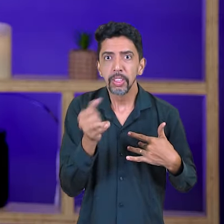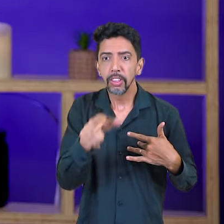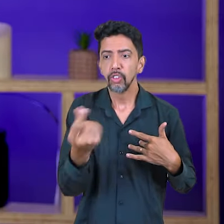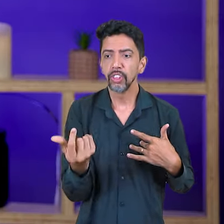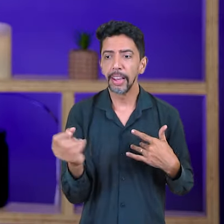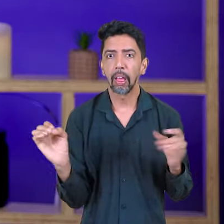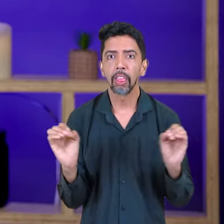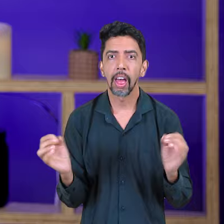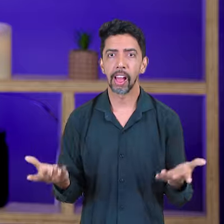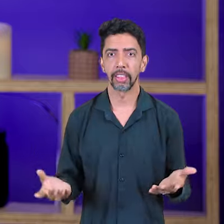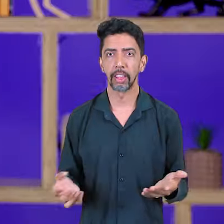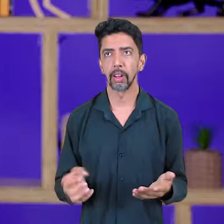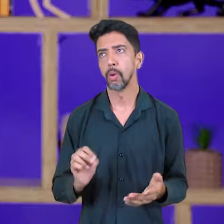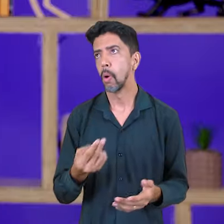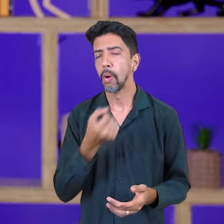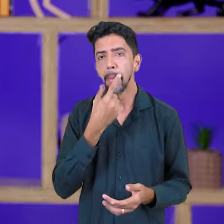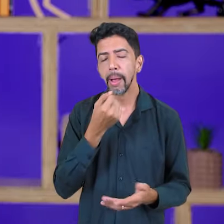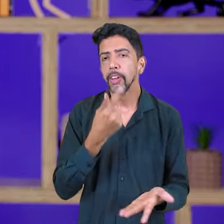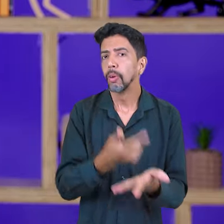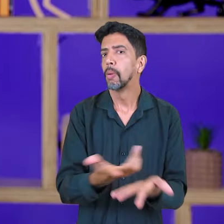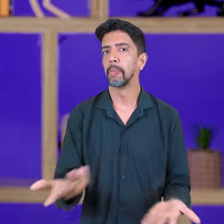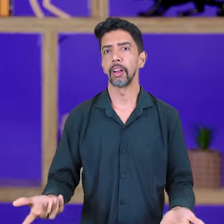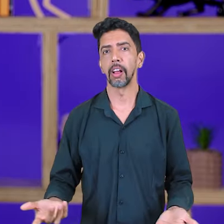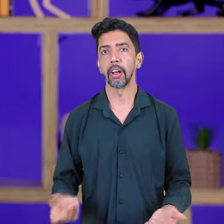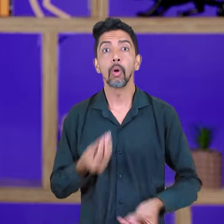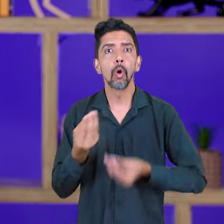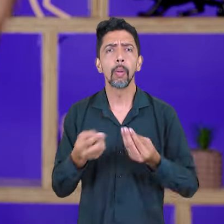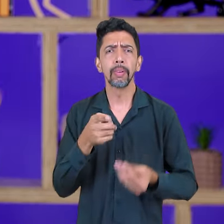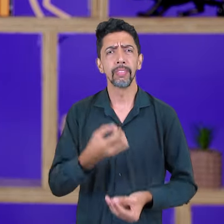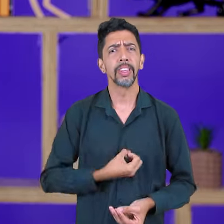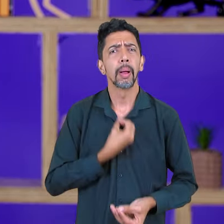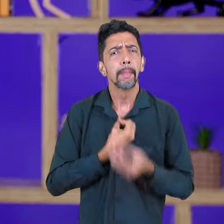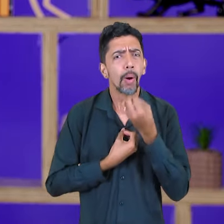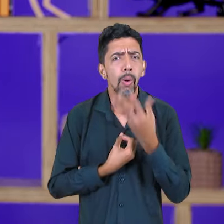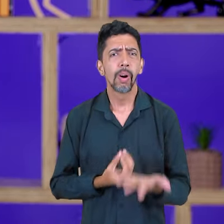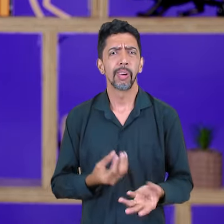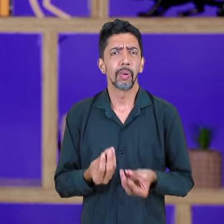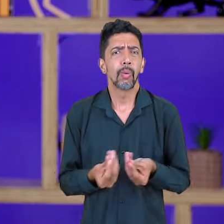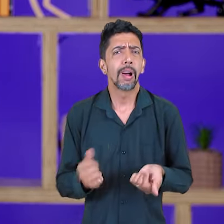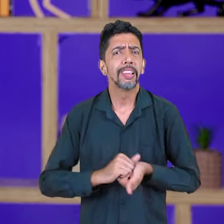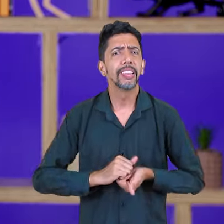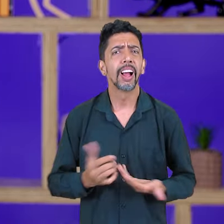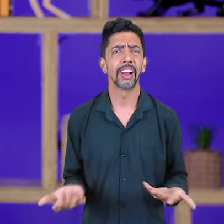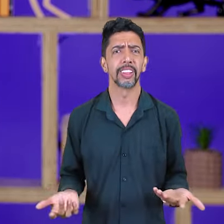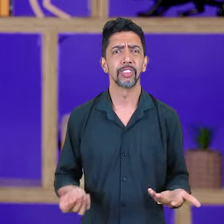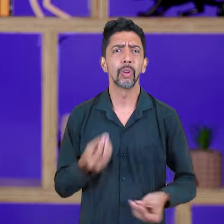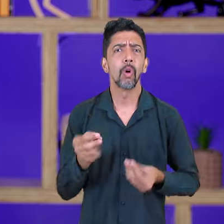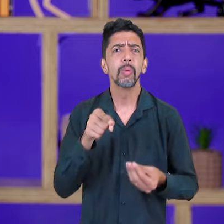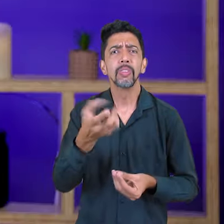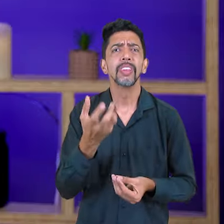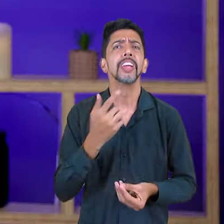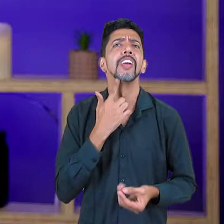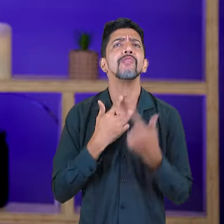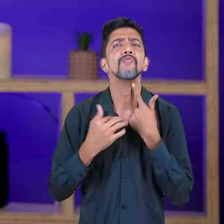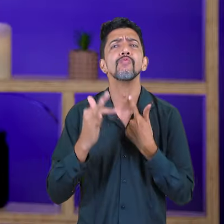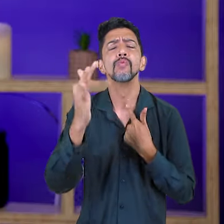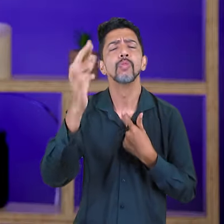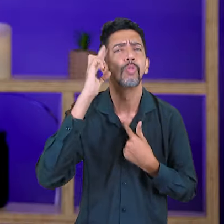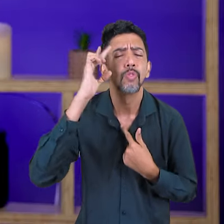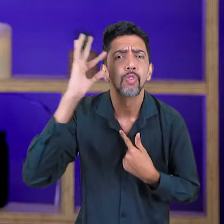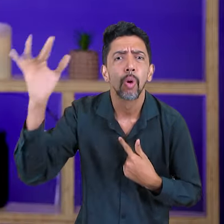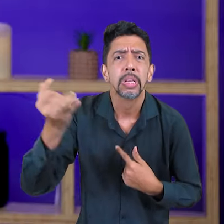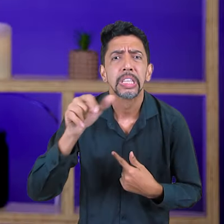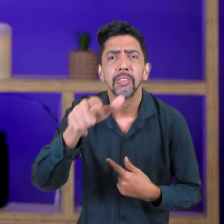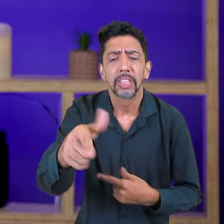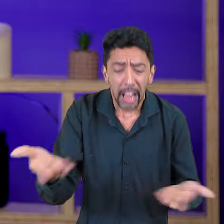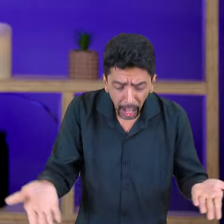os remédios comprados não tem dinheiro para ter uma qualidade de vida para realizar sonhos como é que vai ser o futuro se a gente